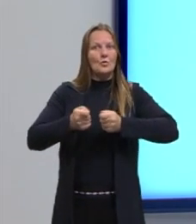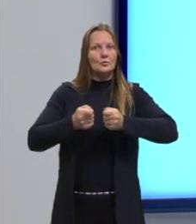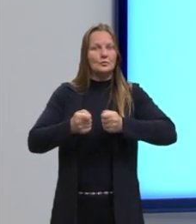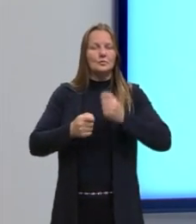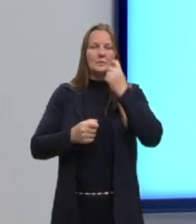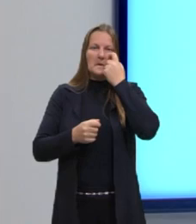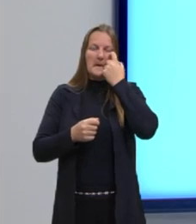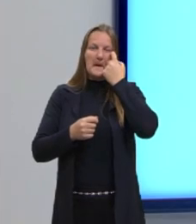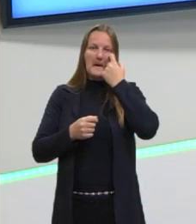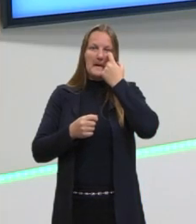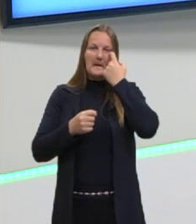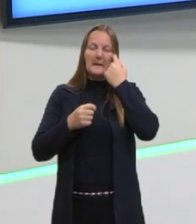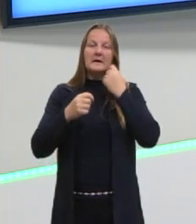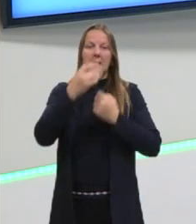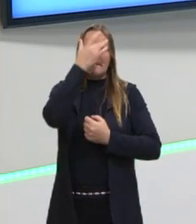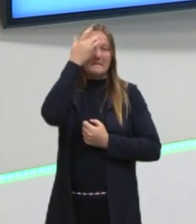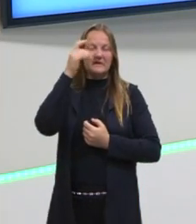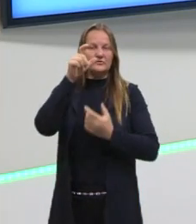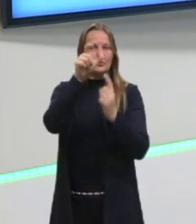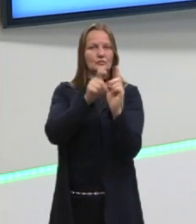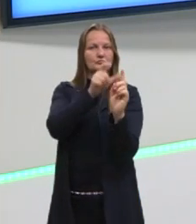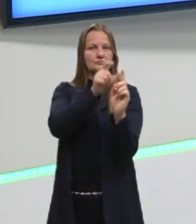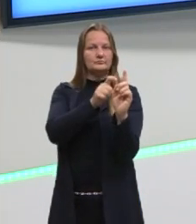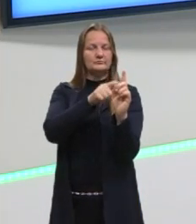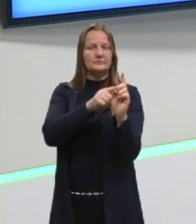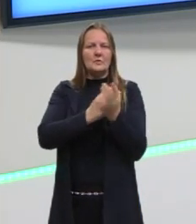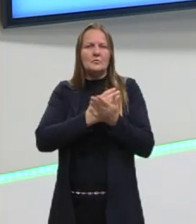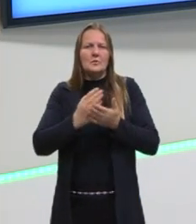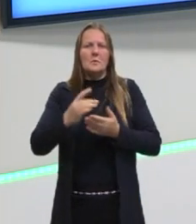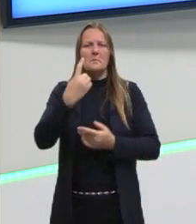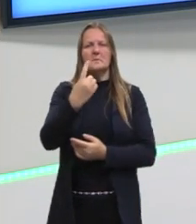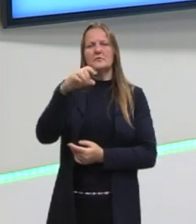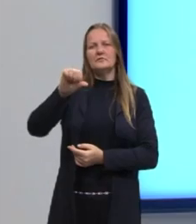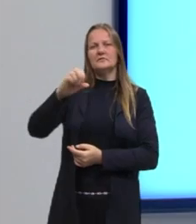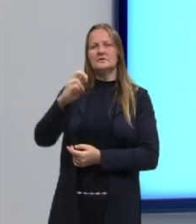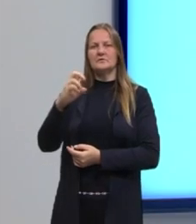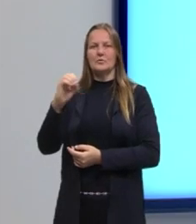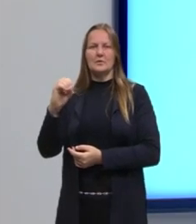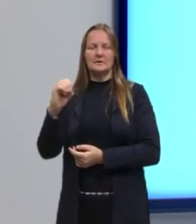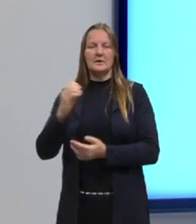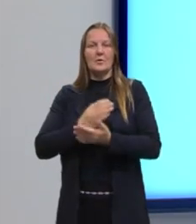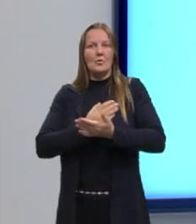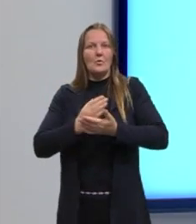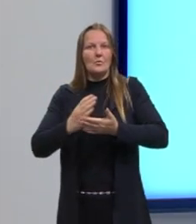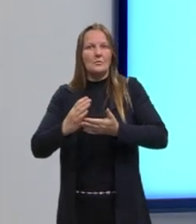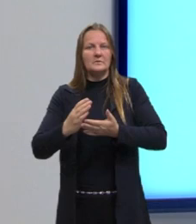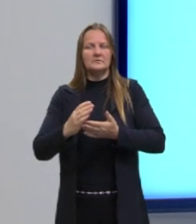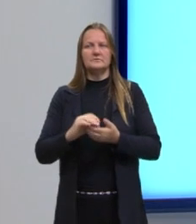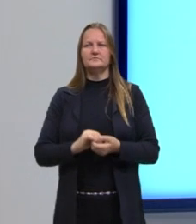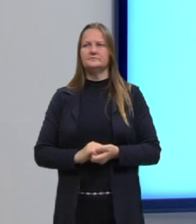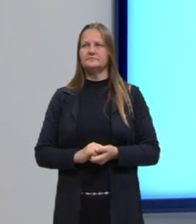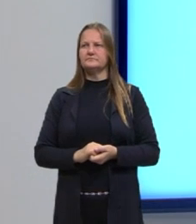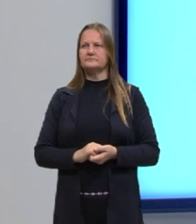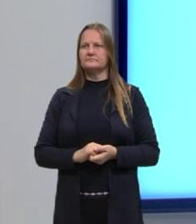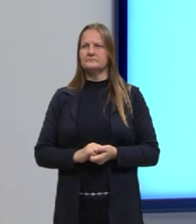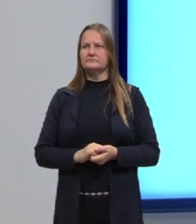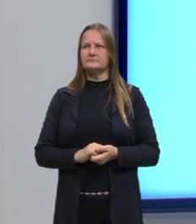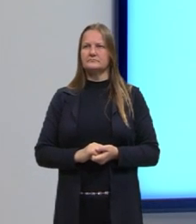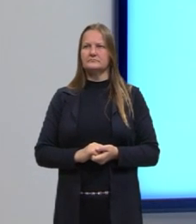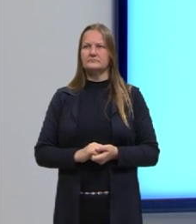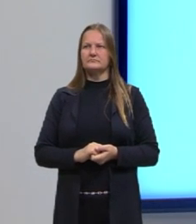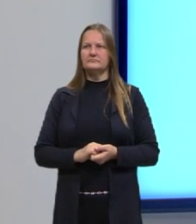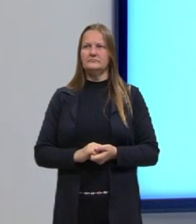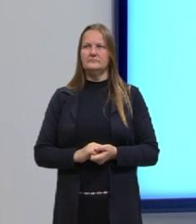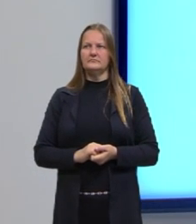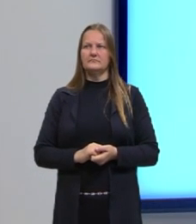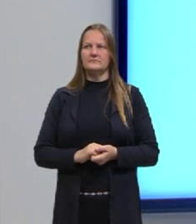né então a espécie humana ela partir de 1950 começou a trabalhar muito